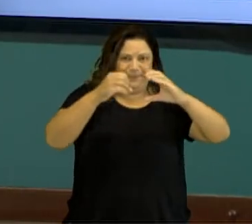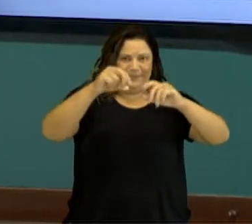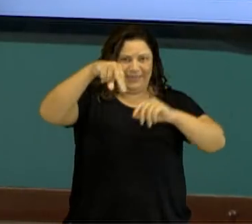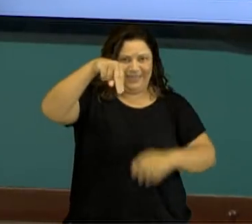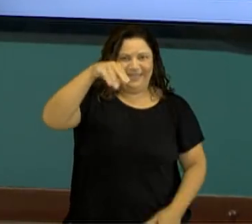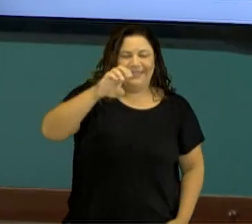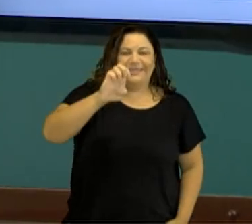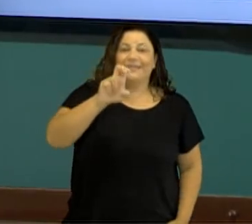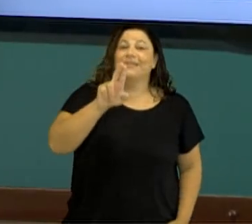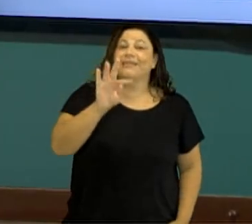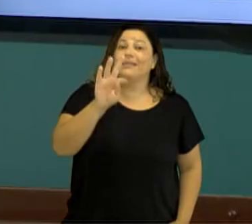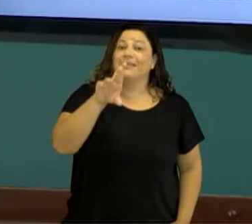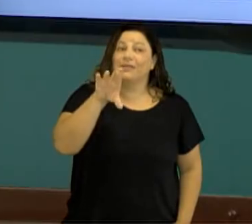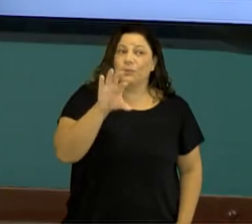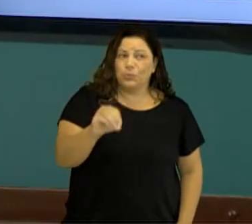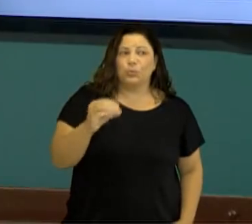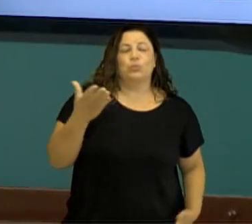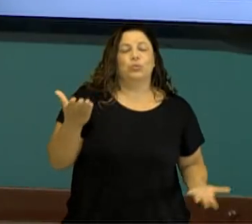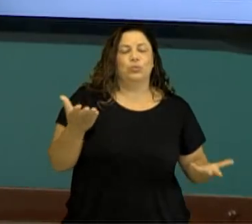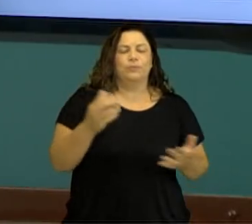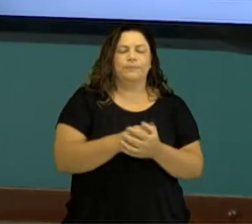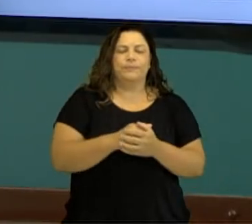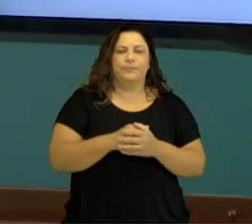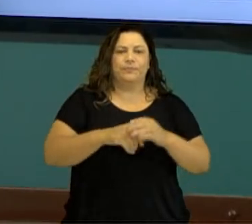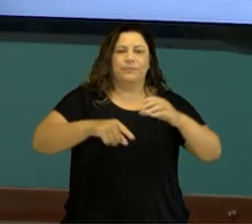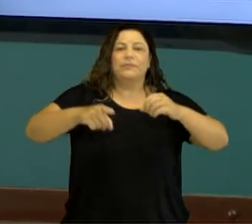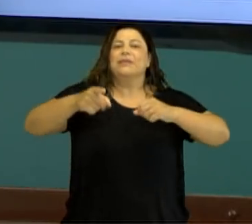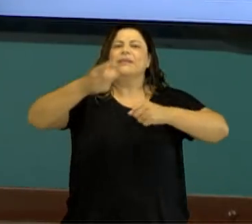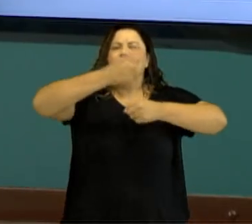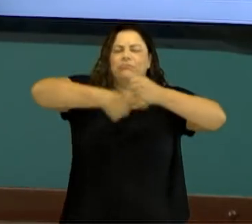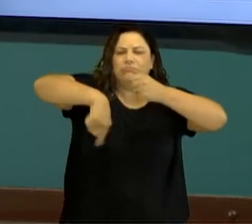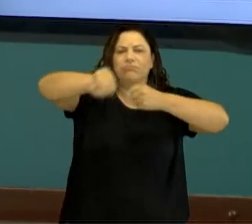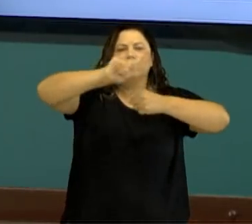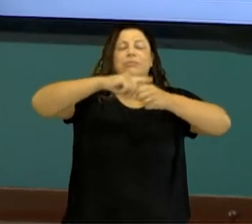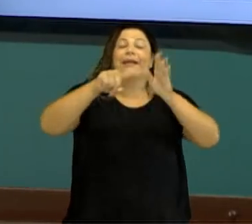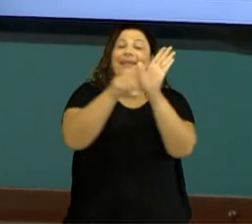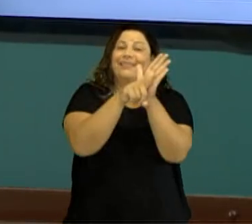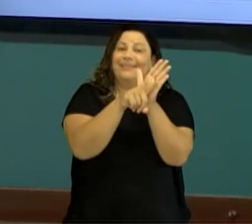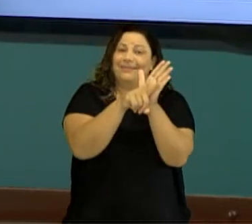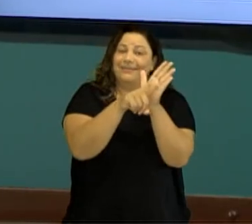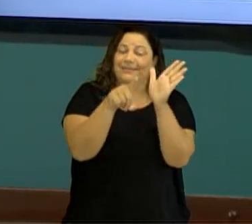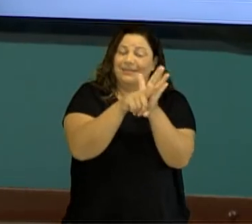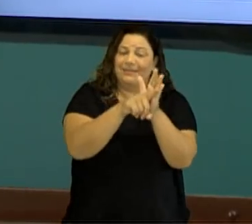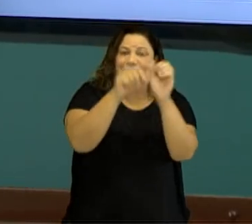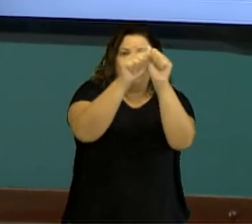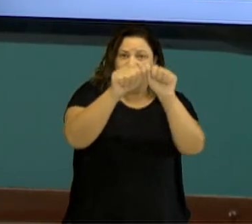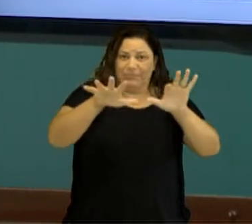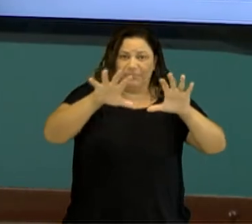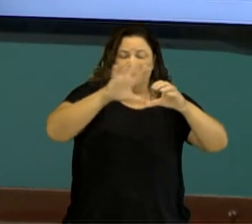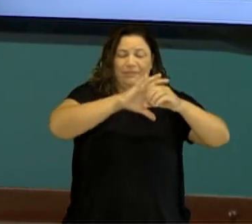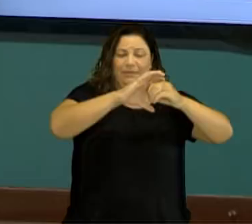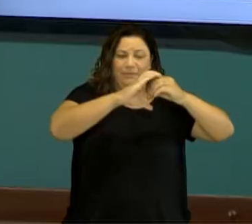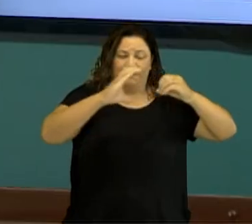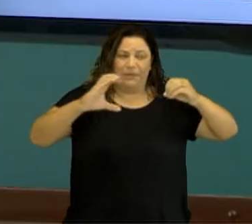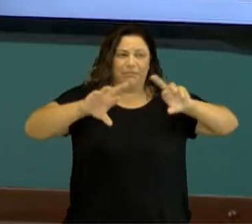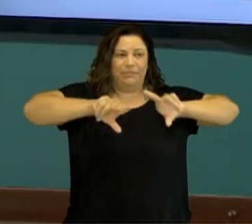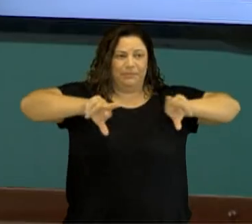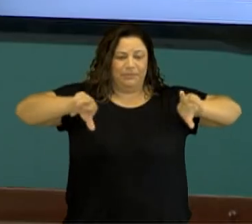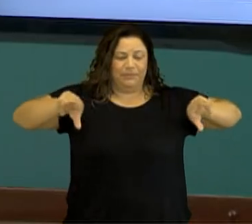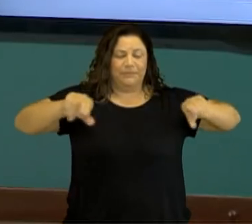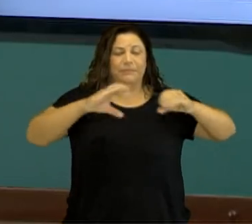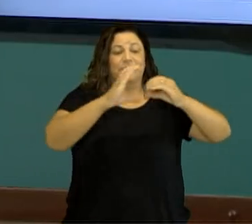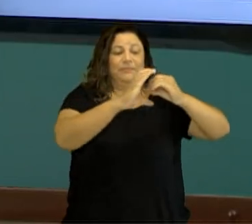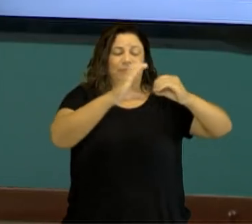estão os elétrons, a carga elétrica negativa. Estão espalhadas na eletrosfera. Camada K,